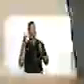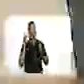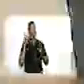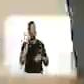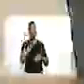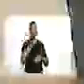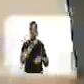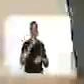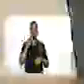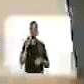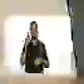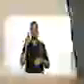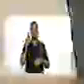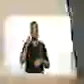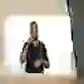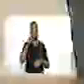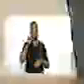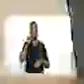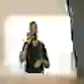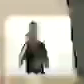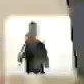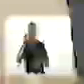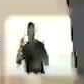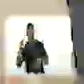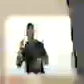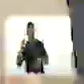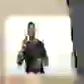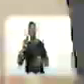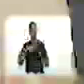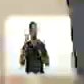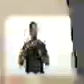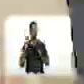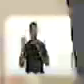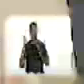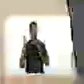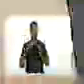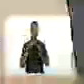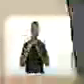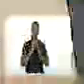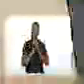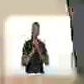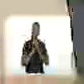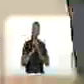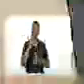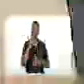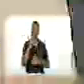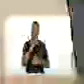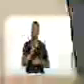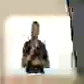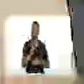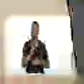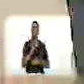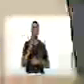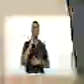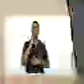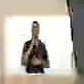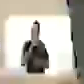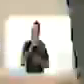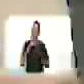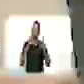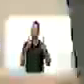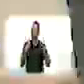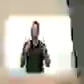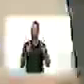ali na pegar roves o caminhão passa duas vezes então pediu o pessoal do do do do dos dos restaurantes